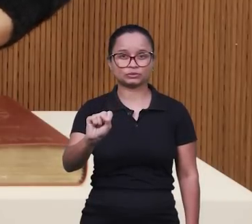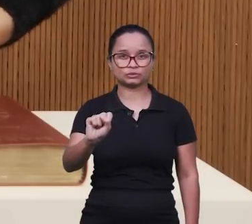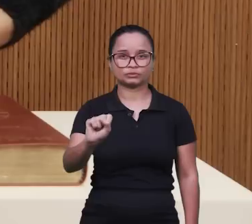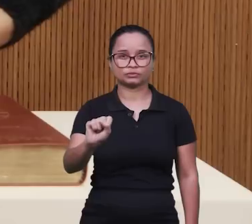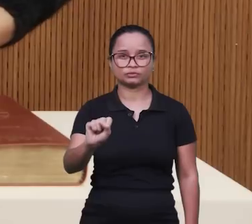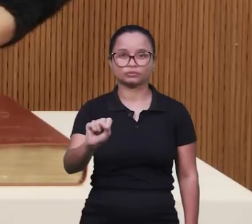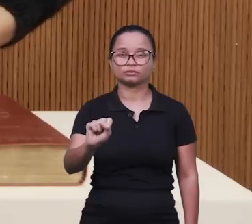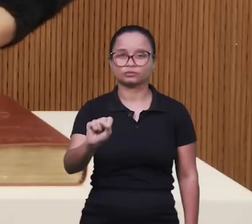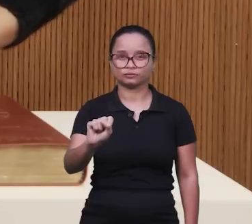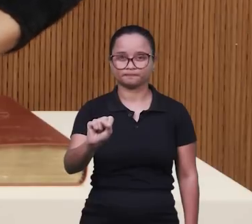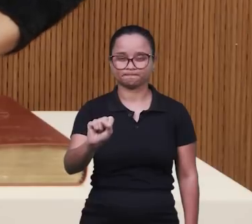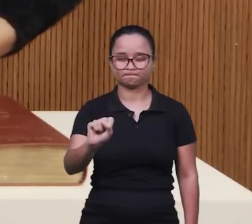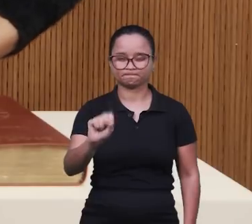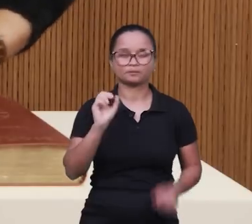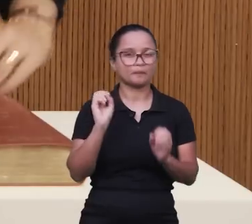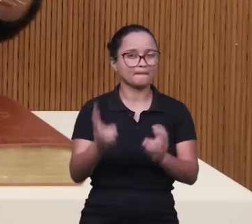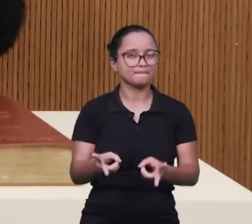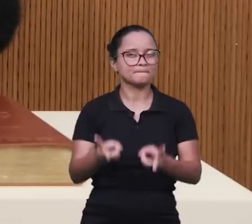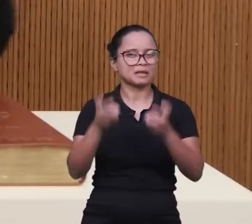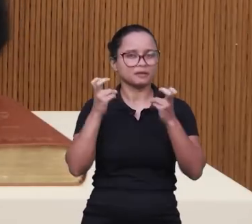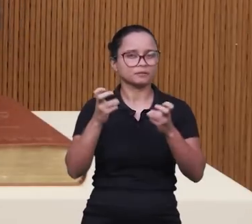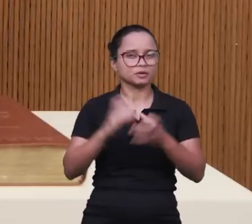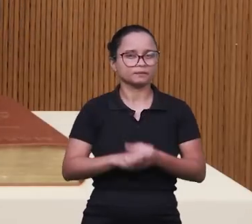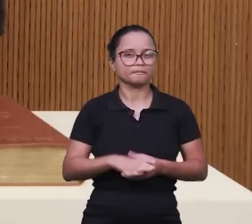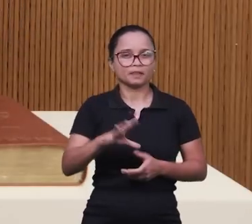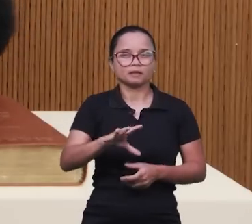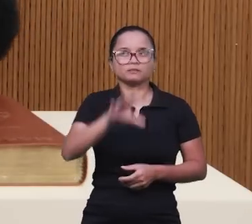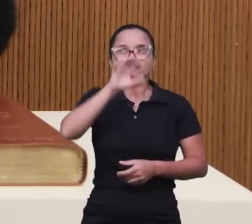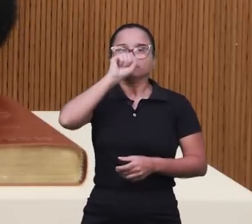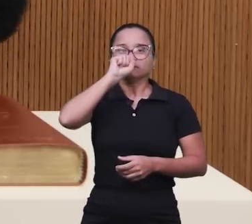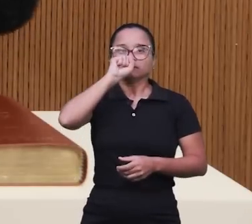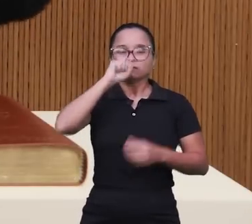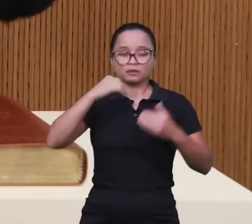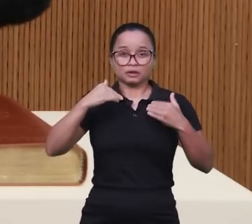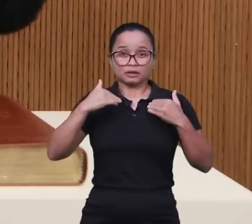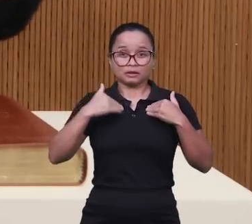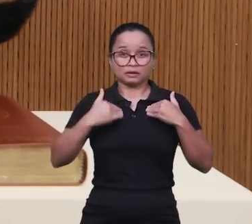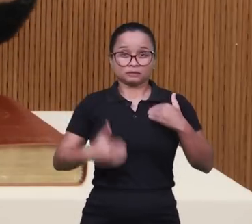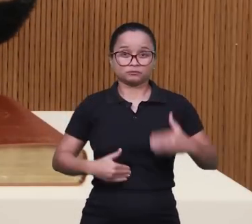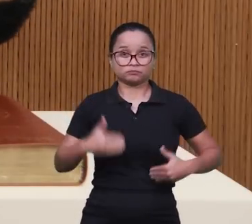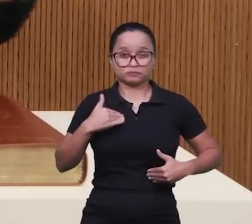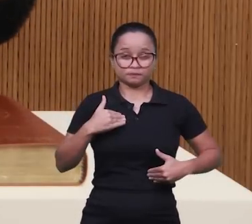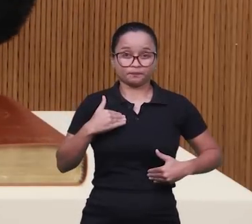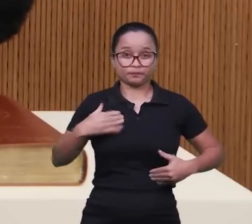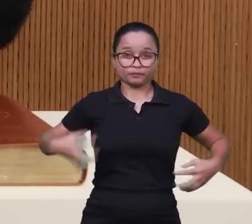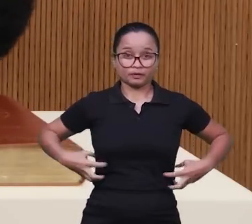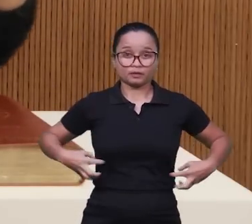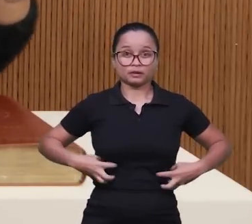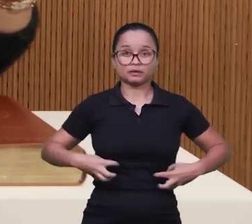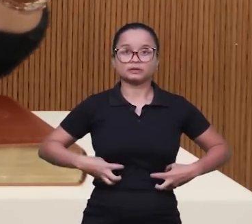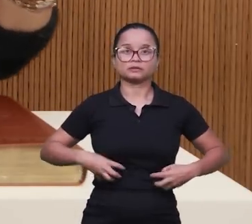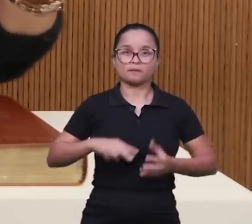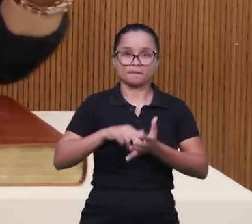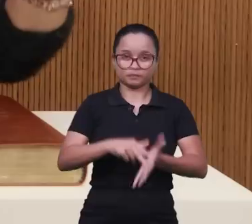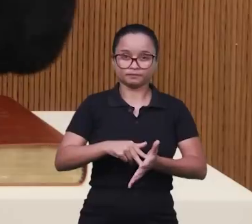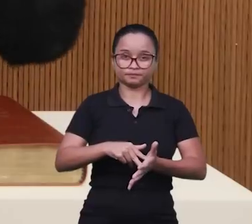Solta tudo. Percebeu que eu inspirei, eu mantive a minha musculatura